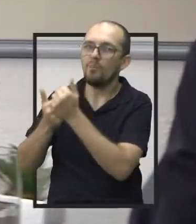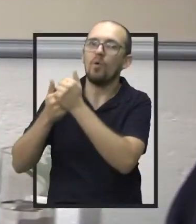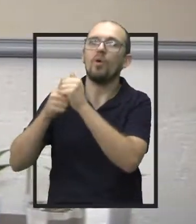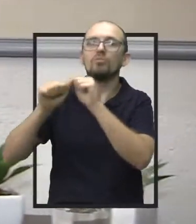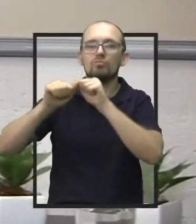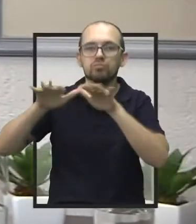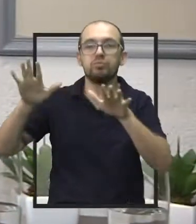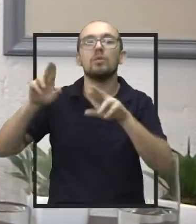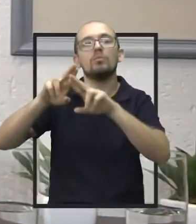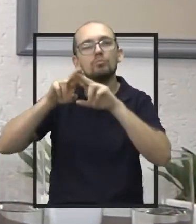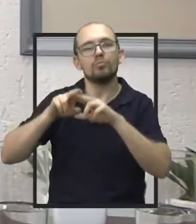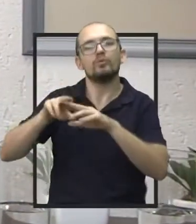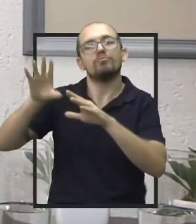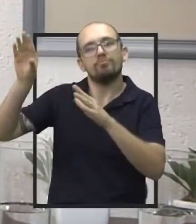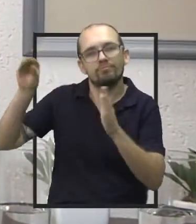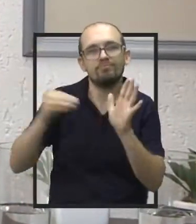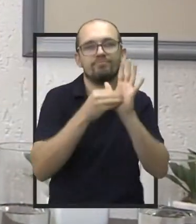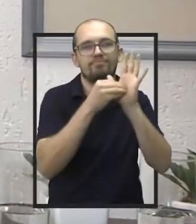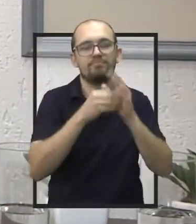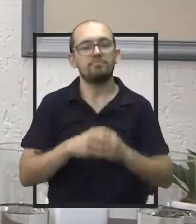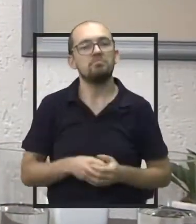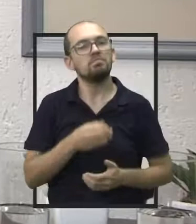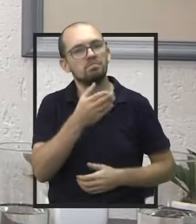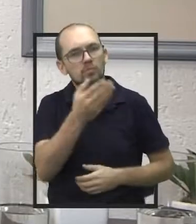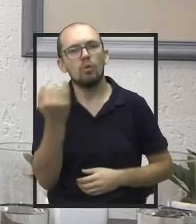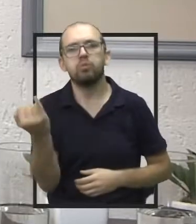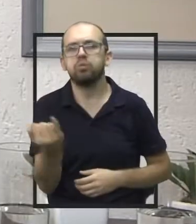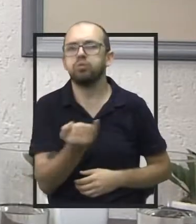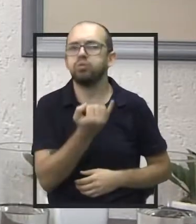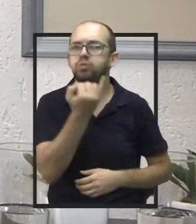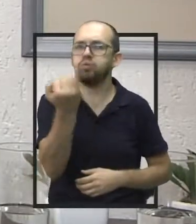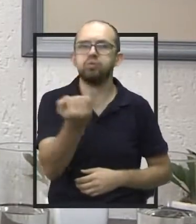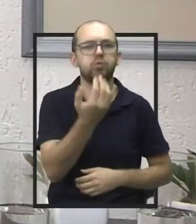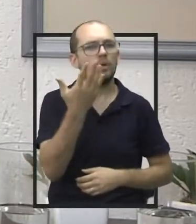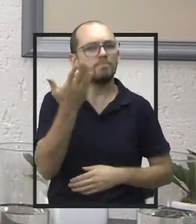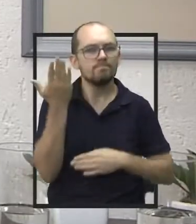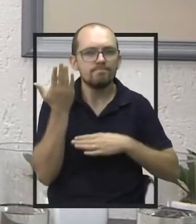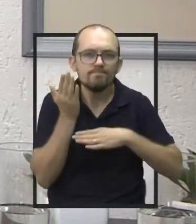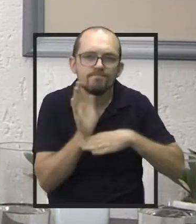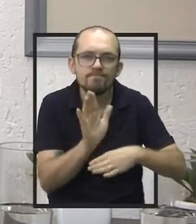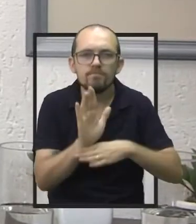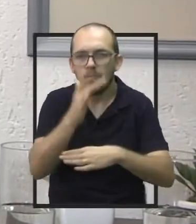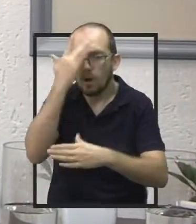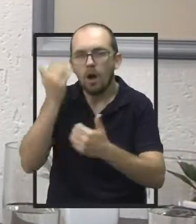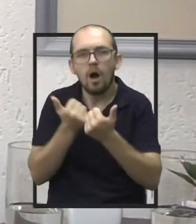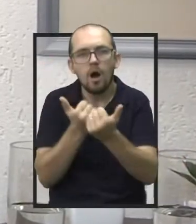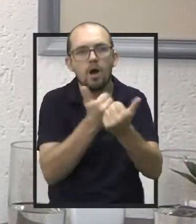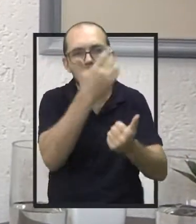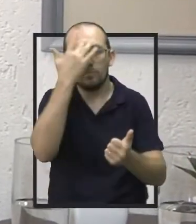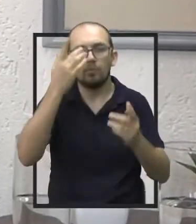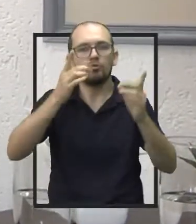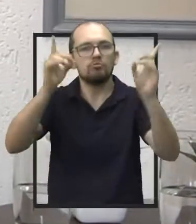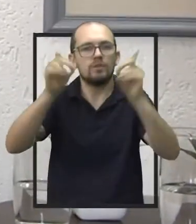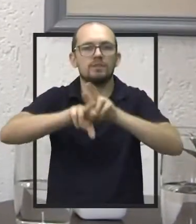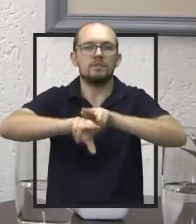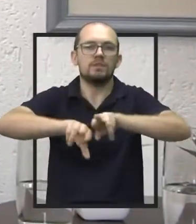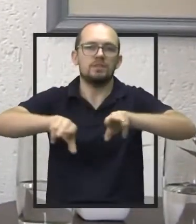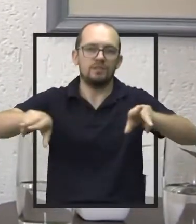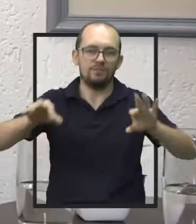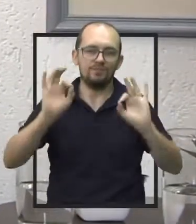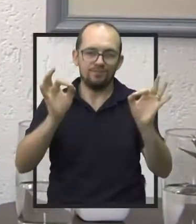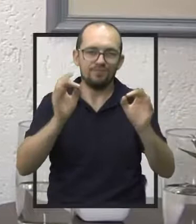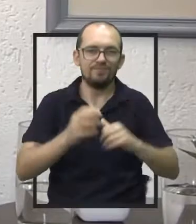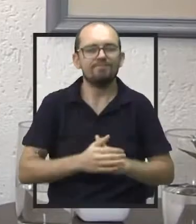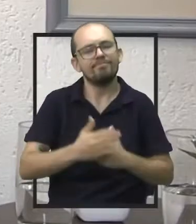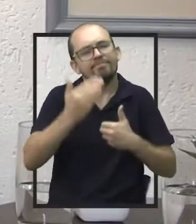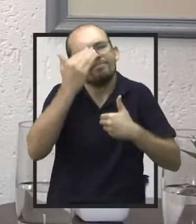do poder legislativo em direção da inclusão das pessoas com algum tipo de necessidade especial mais uma vez